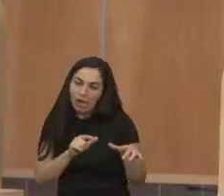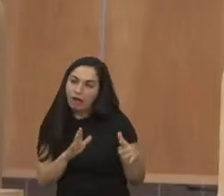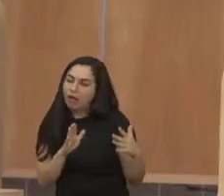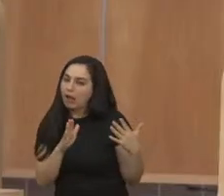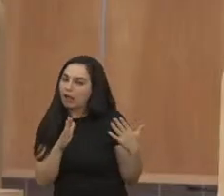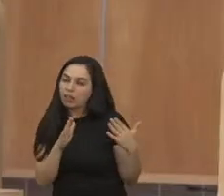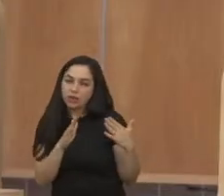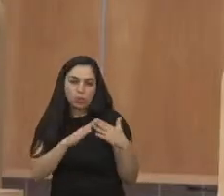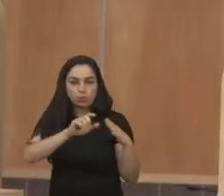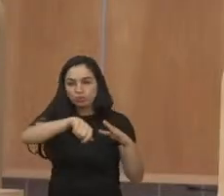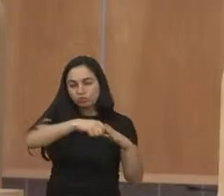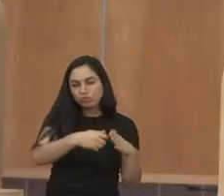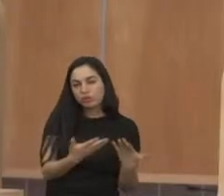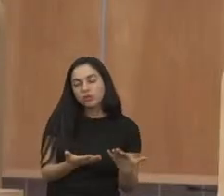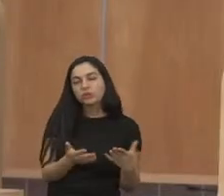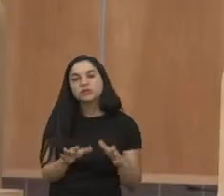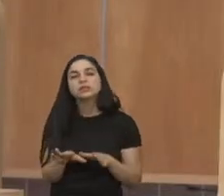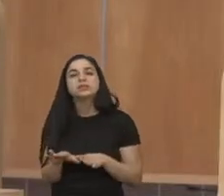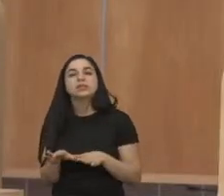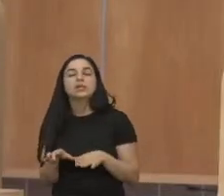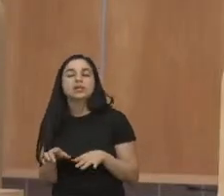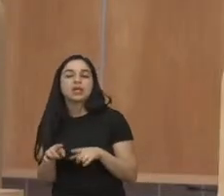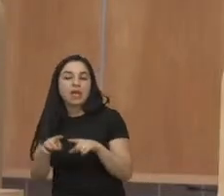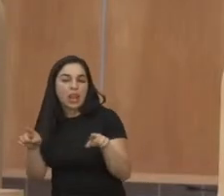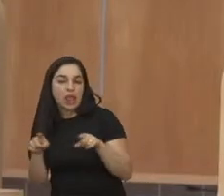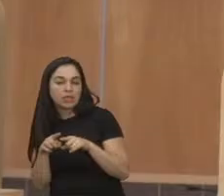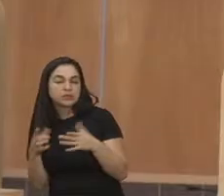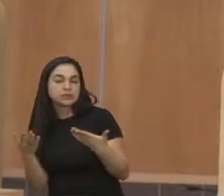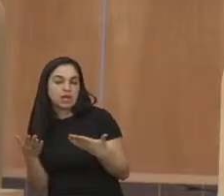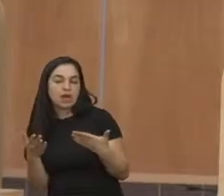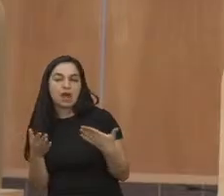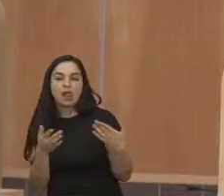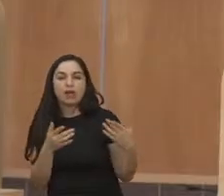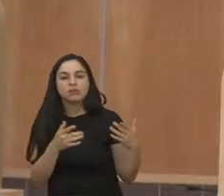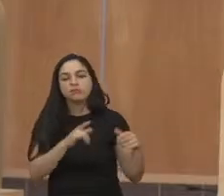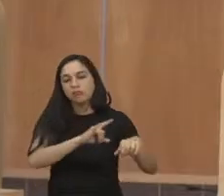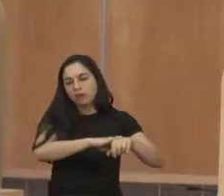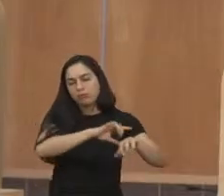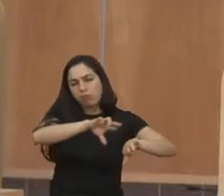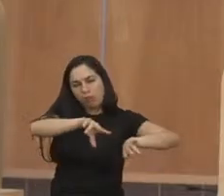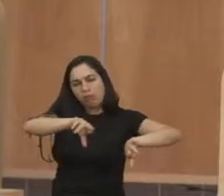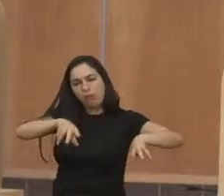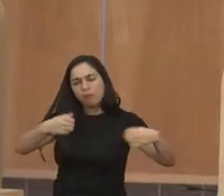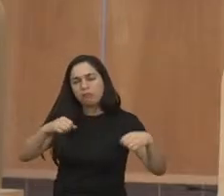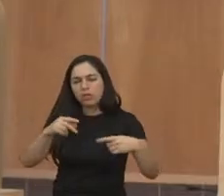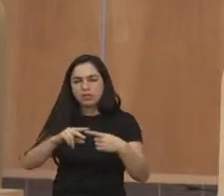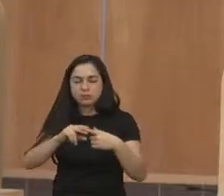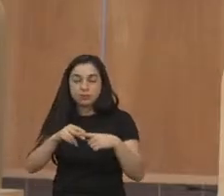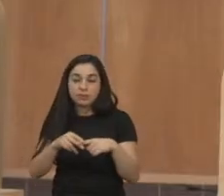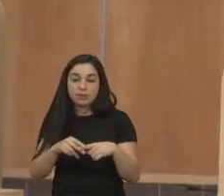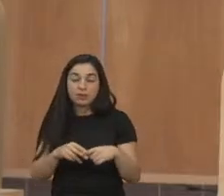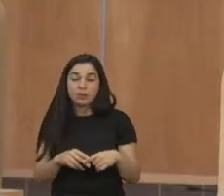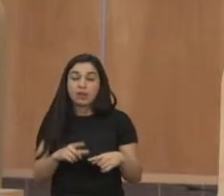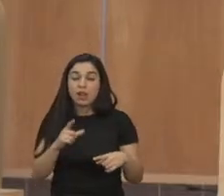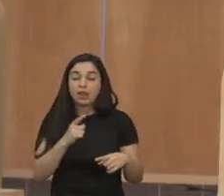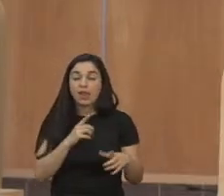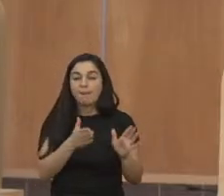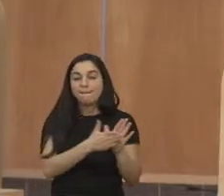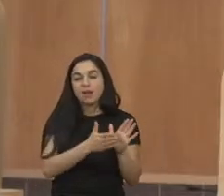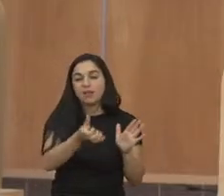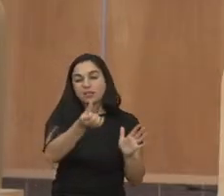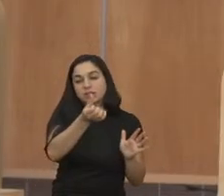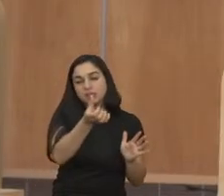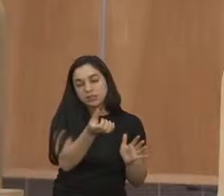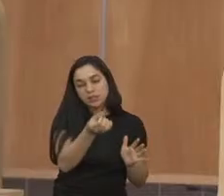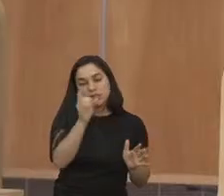dizer. Então, também tem que ter umas condições que ela tem que seguir. E essas pendências, para serem sanadas, a pessoa tem até 60 dias